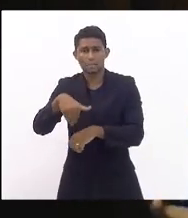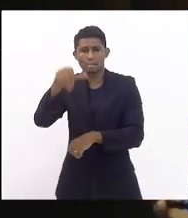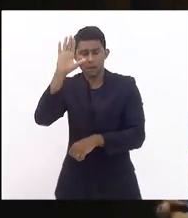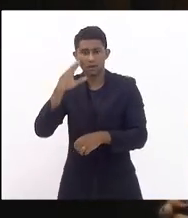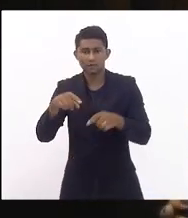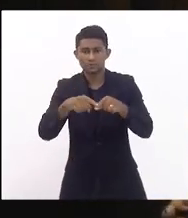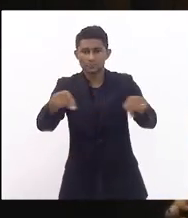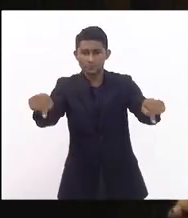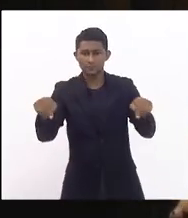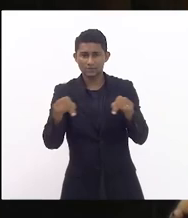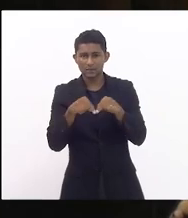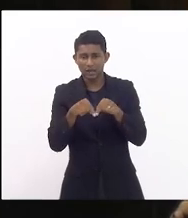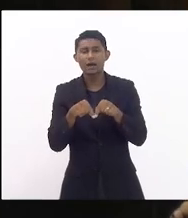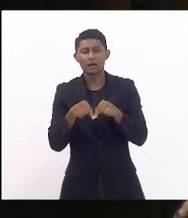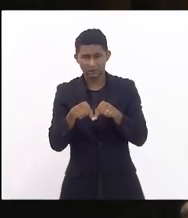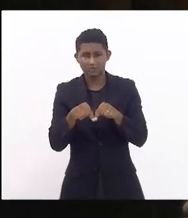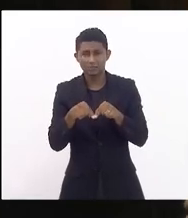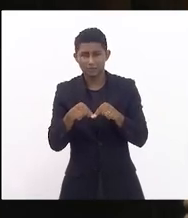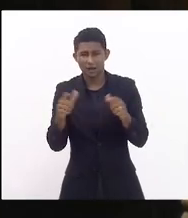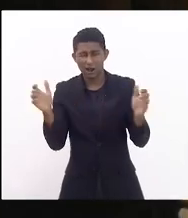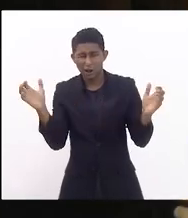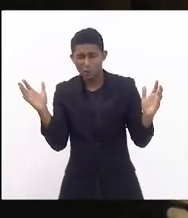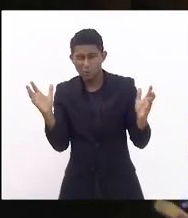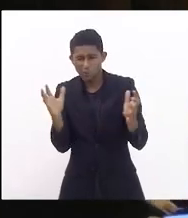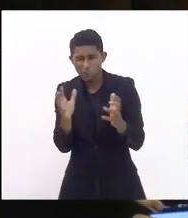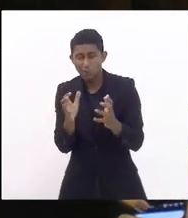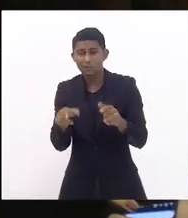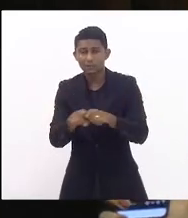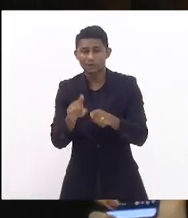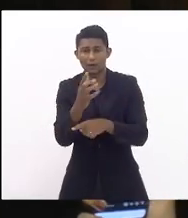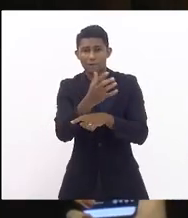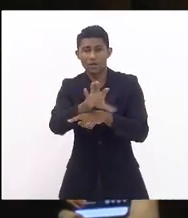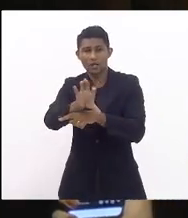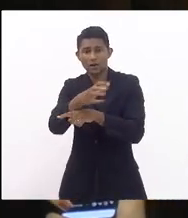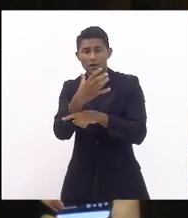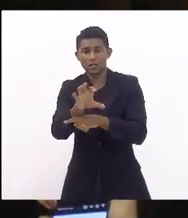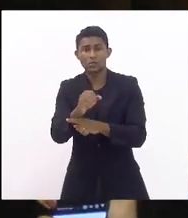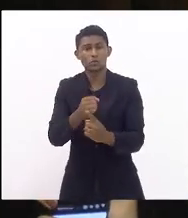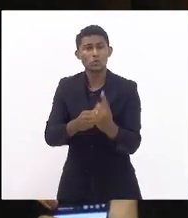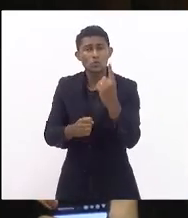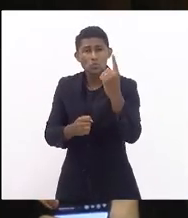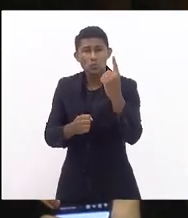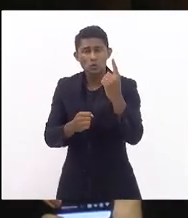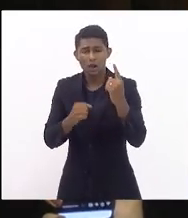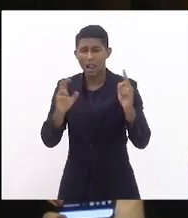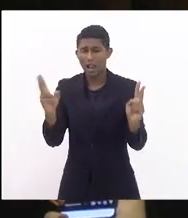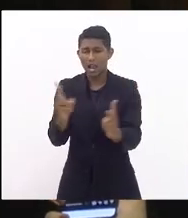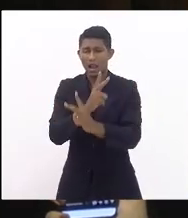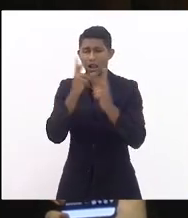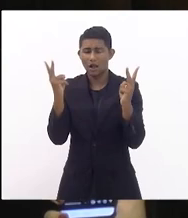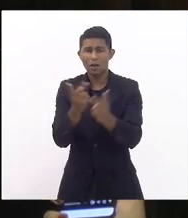com apenas um ventilador que mal ventava. E eu perguntei a eles, vocês estão sentindo